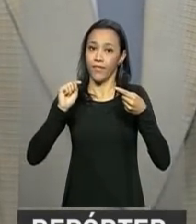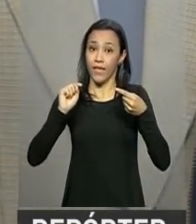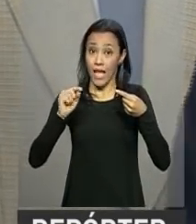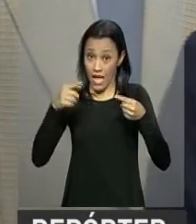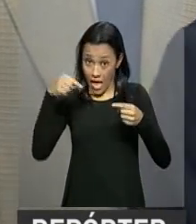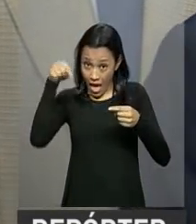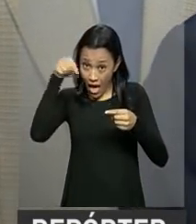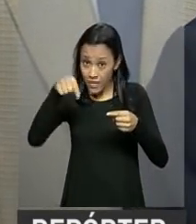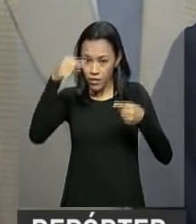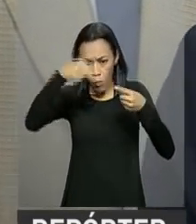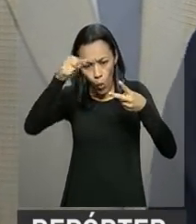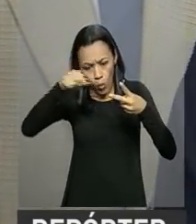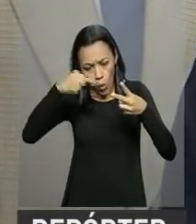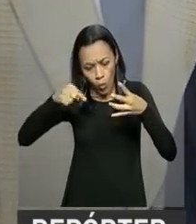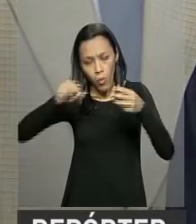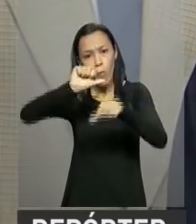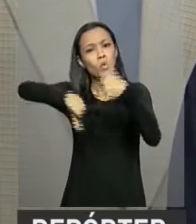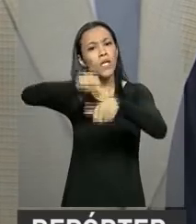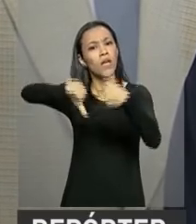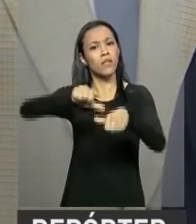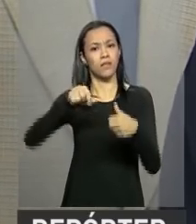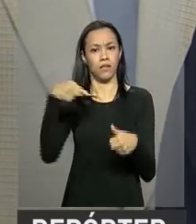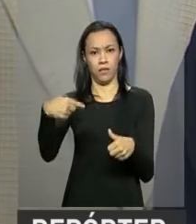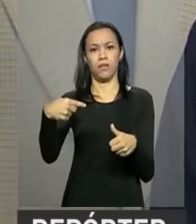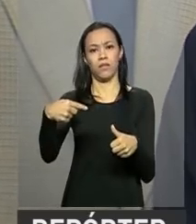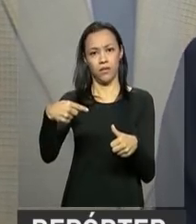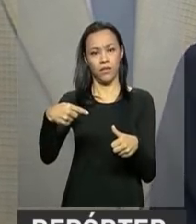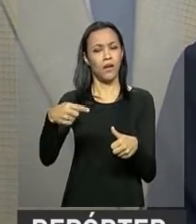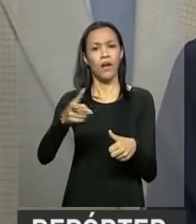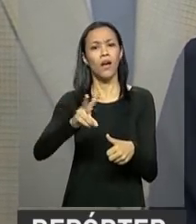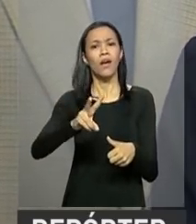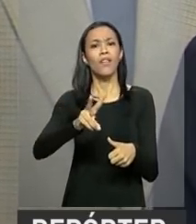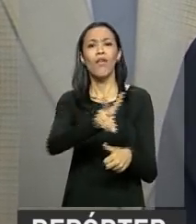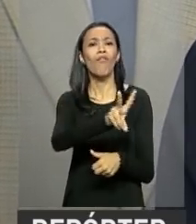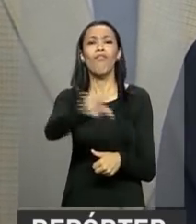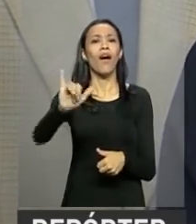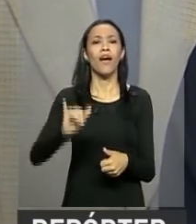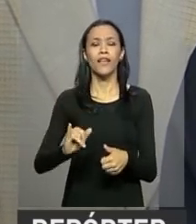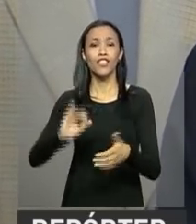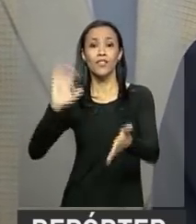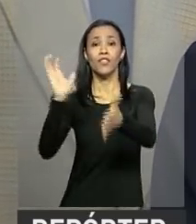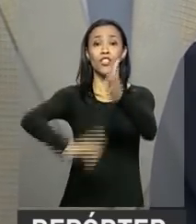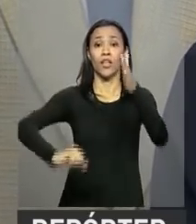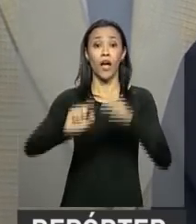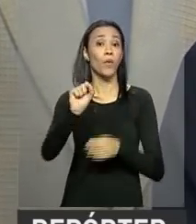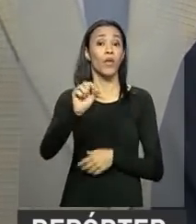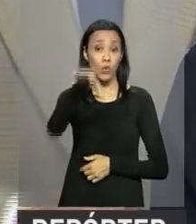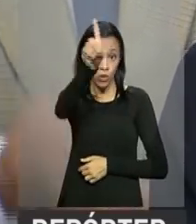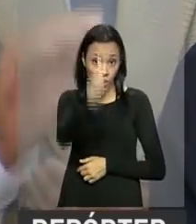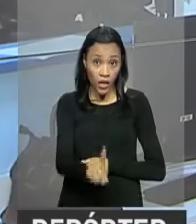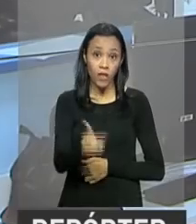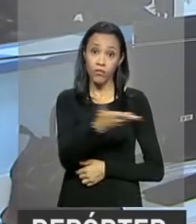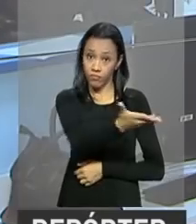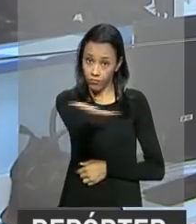dessas reformas alterará os direitos adquiridos pelos cidadãos